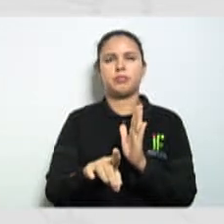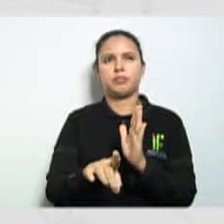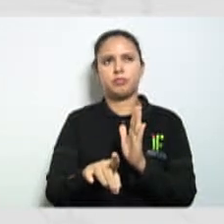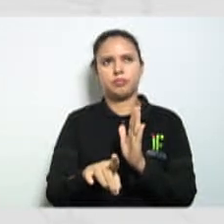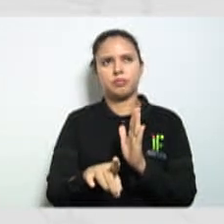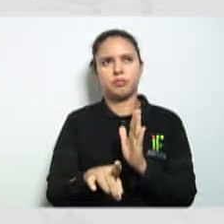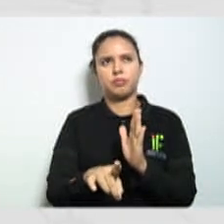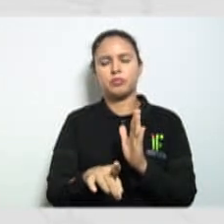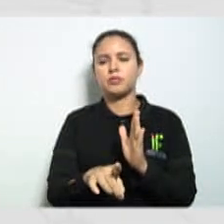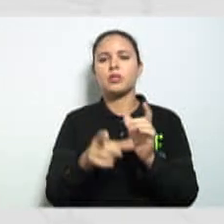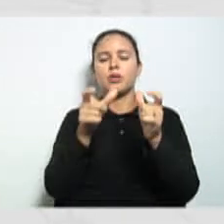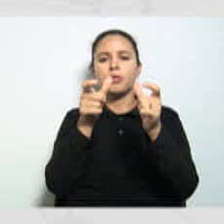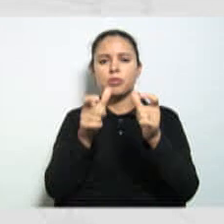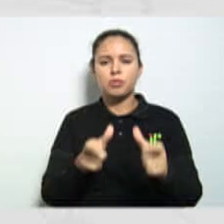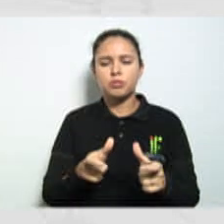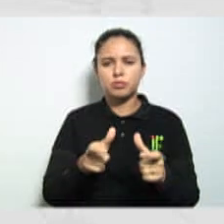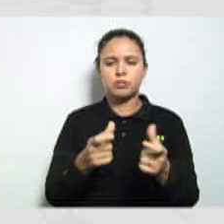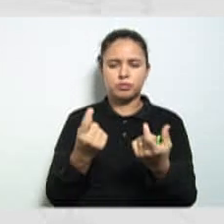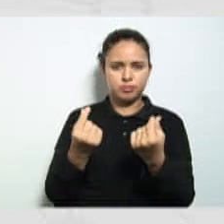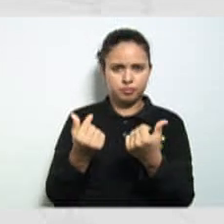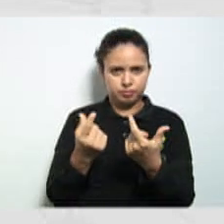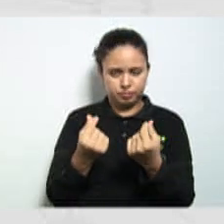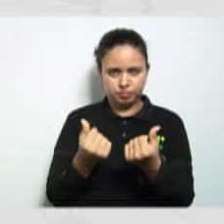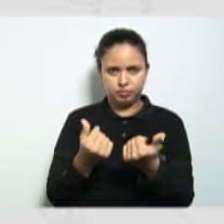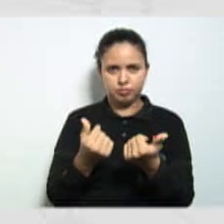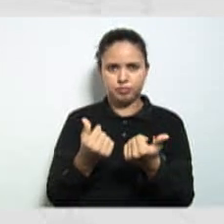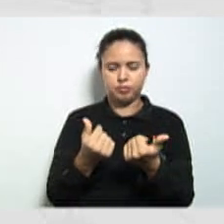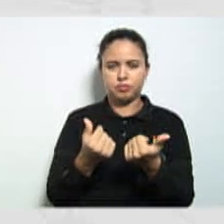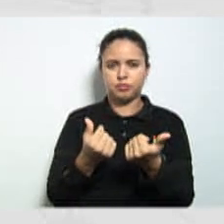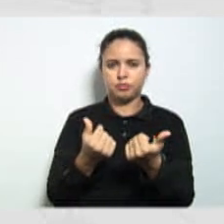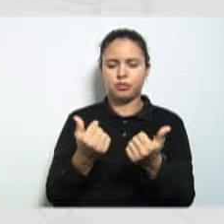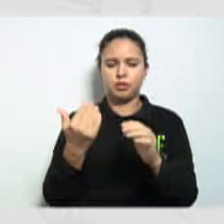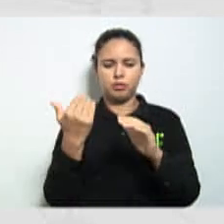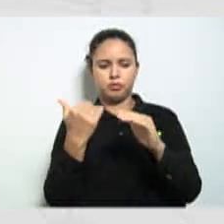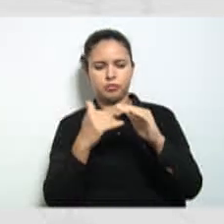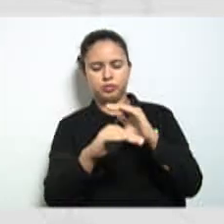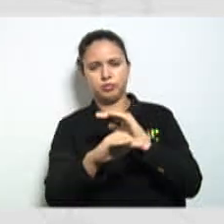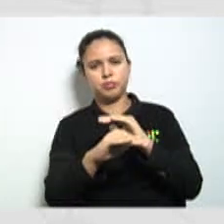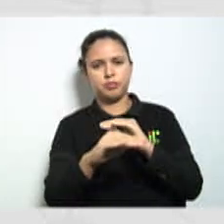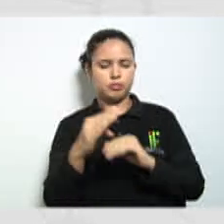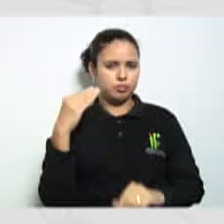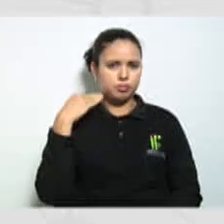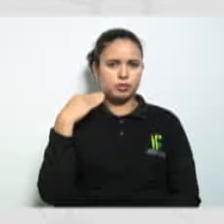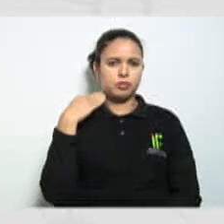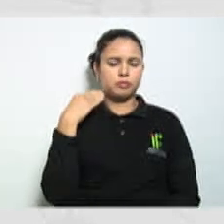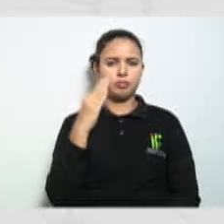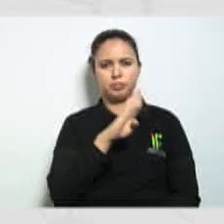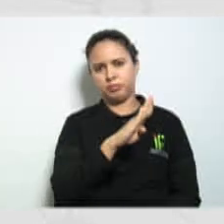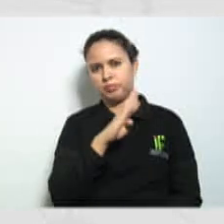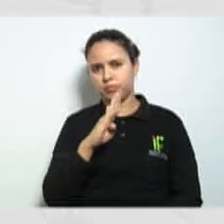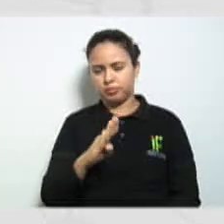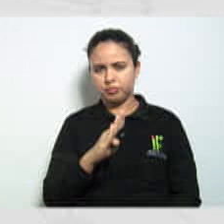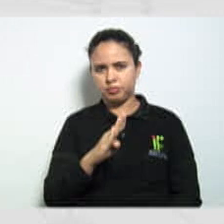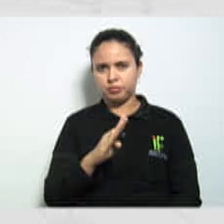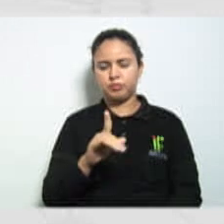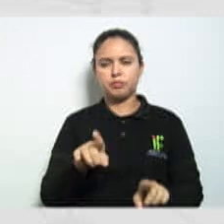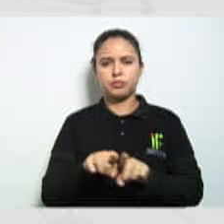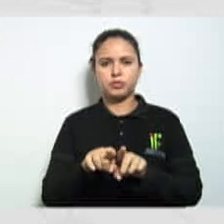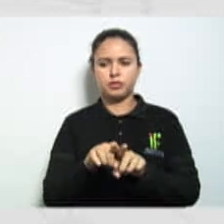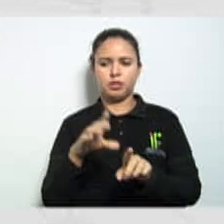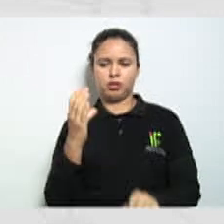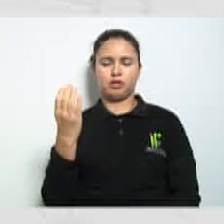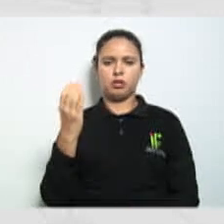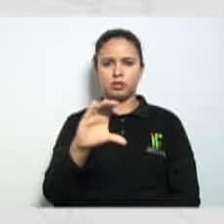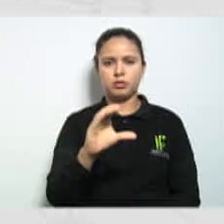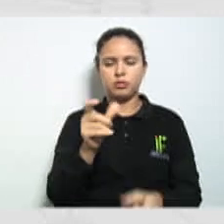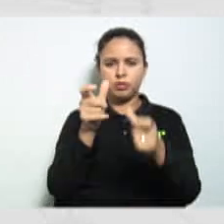destino. Qual o destino do dinheiro recebido? Foi para o Banco do Brasil. E esse crédito aqui é a origem. Da